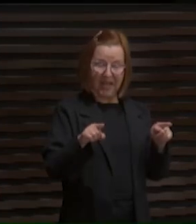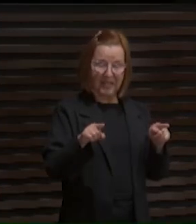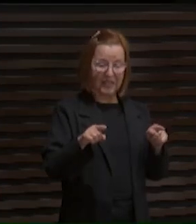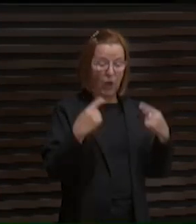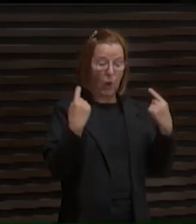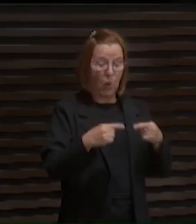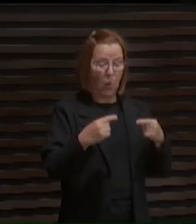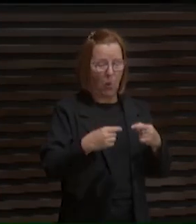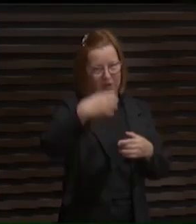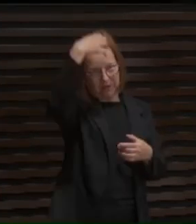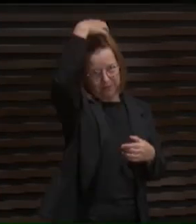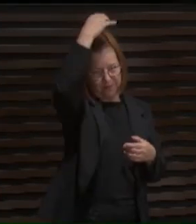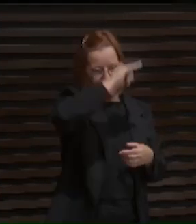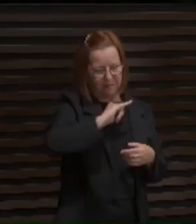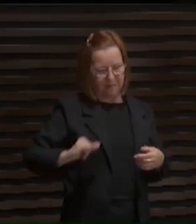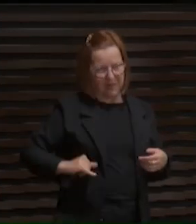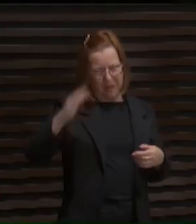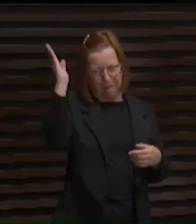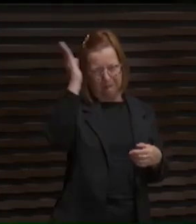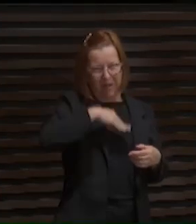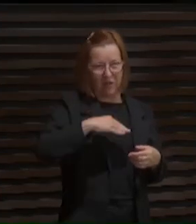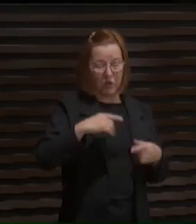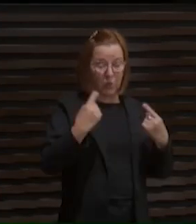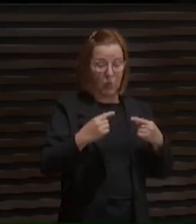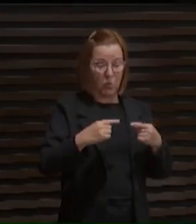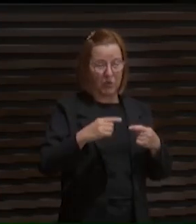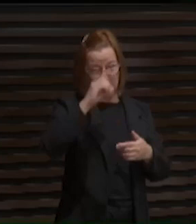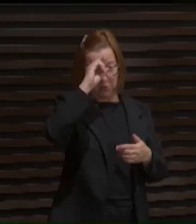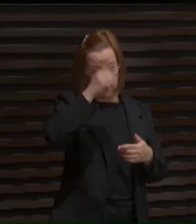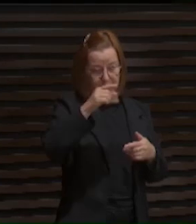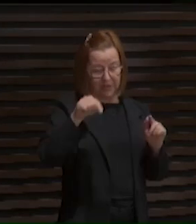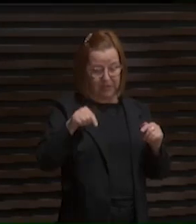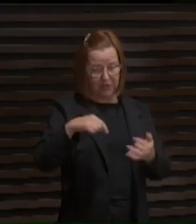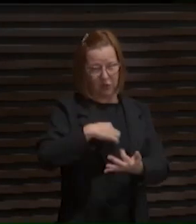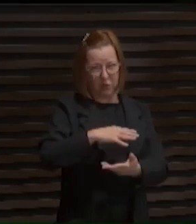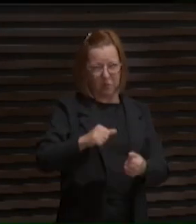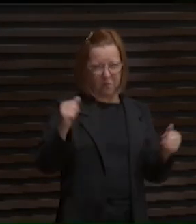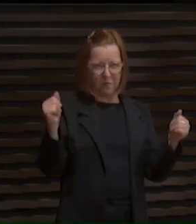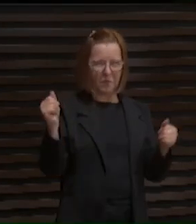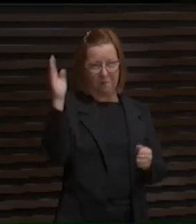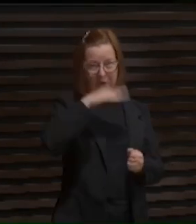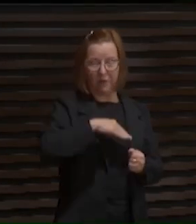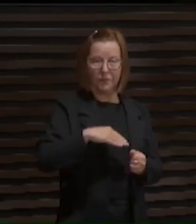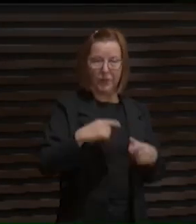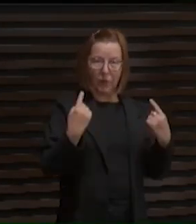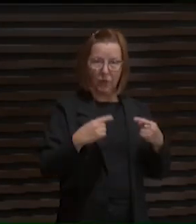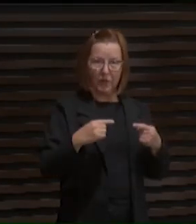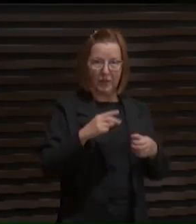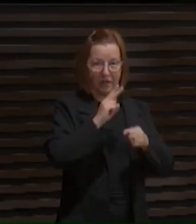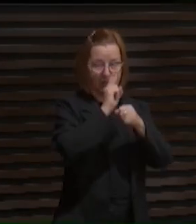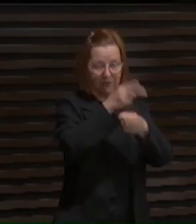principados e as potestades, contra os dominadores deste mundo tenebroso, contra as